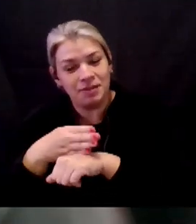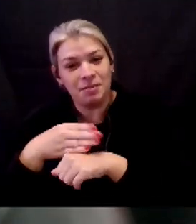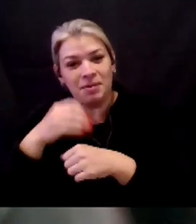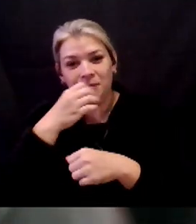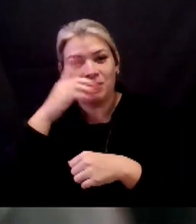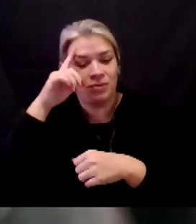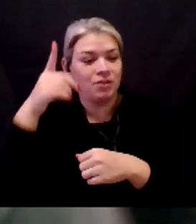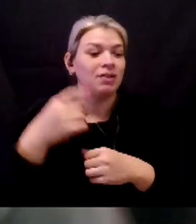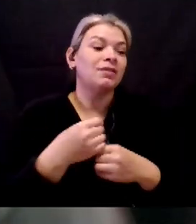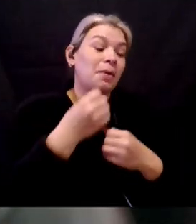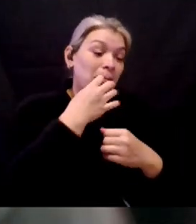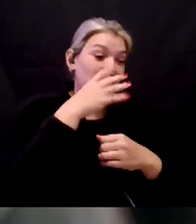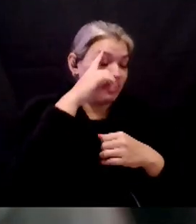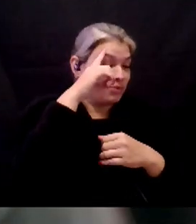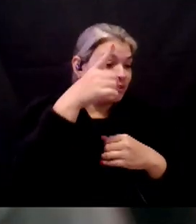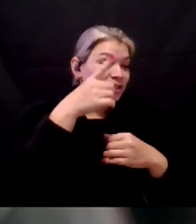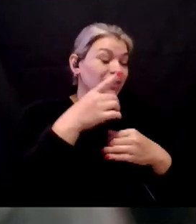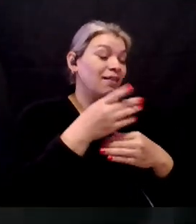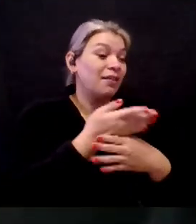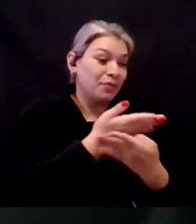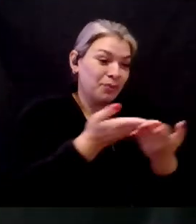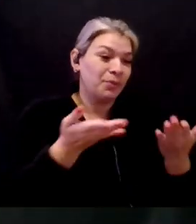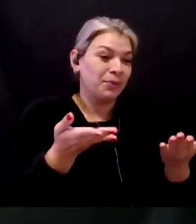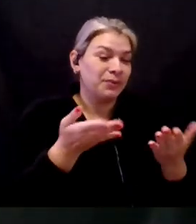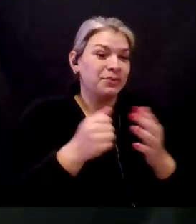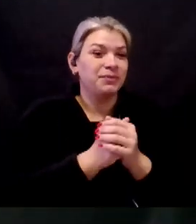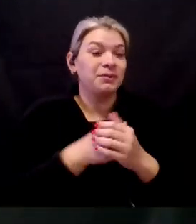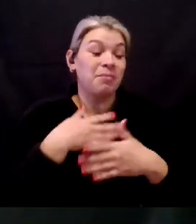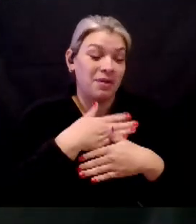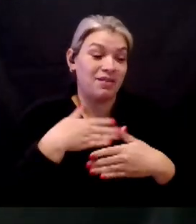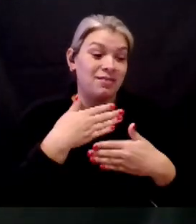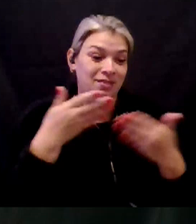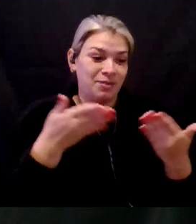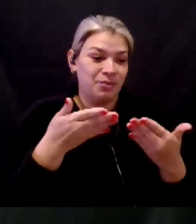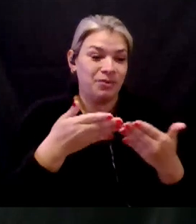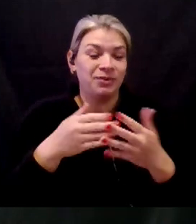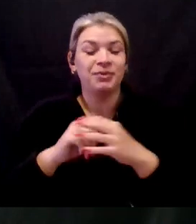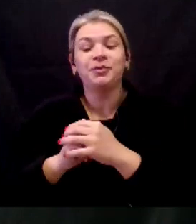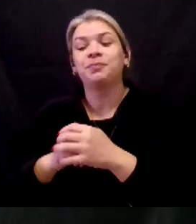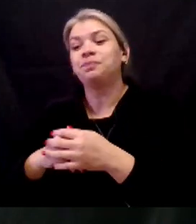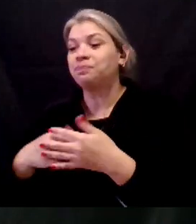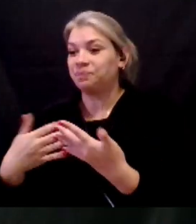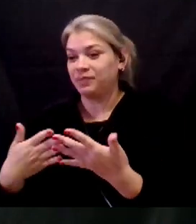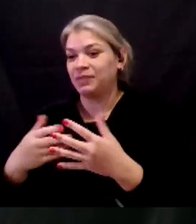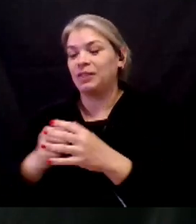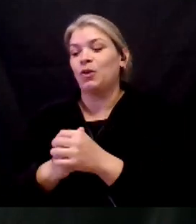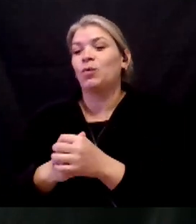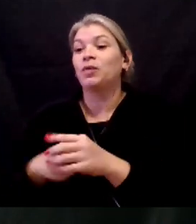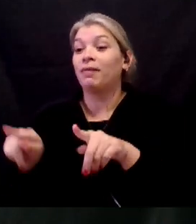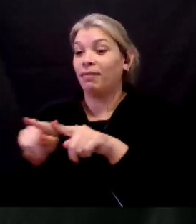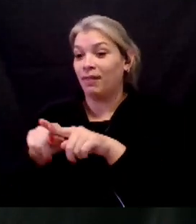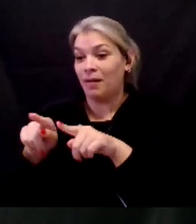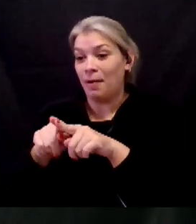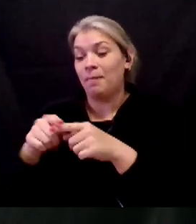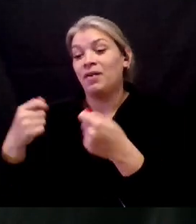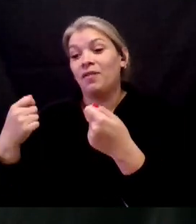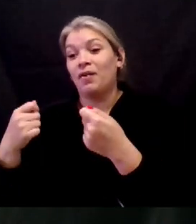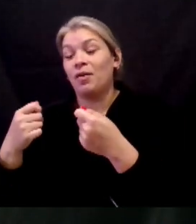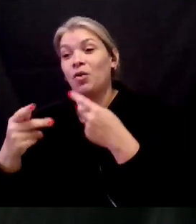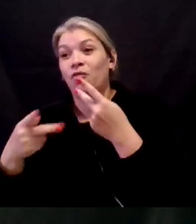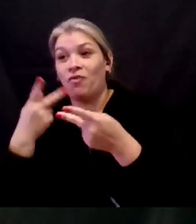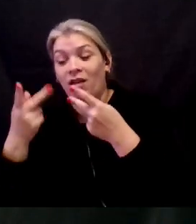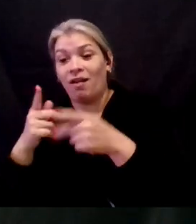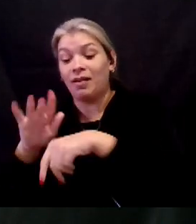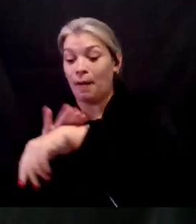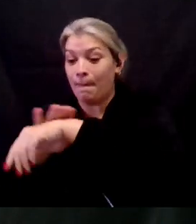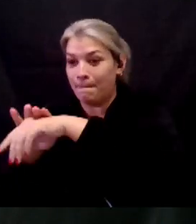Muito bom dia a quem nos escuta também. Maravilhosa. E para completar esse time, claro, a gente vai falar da pele, então precisamos falar também da